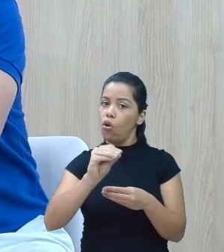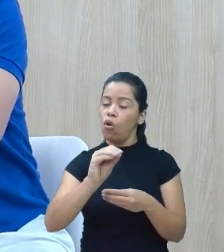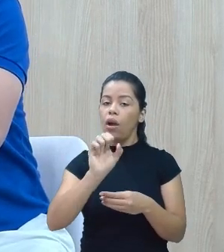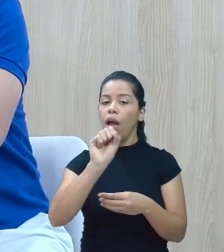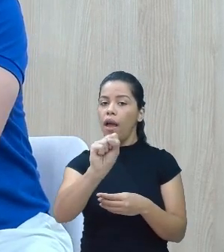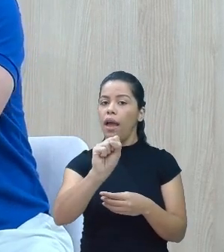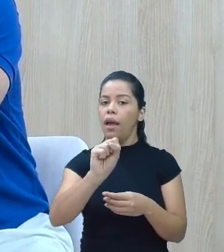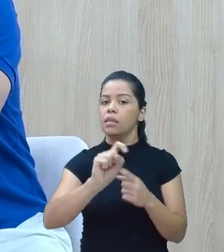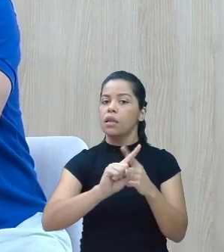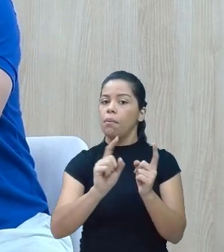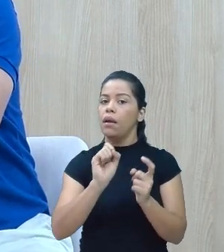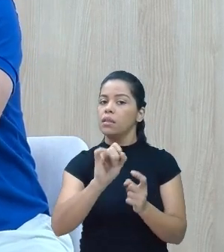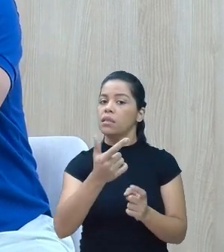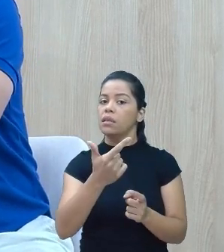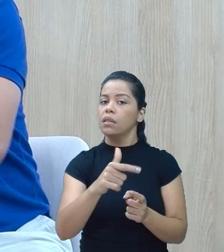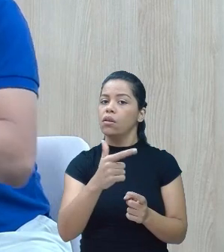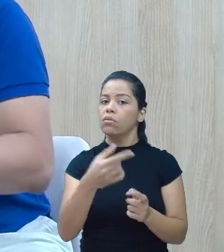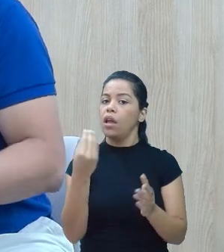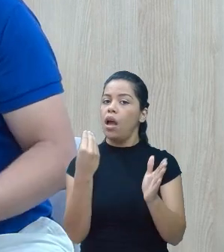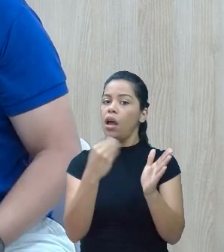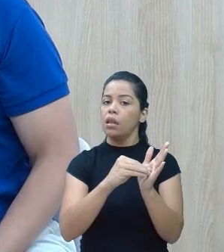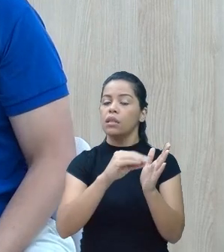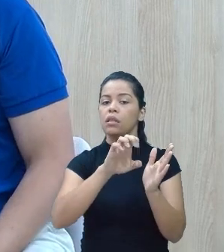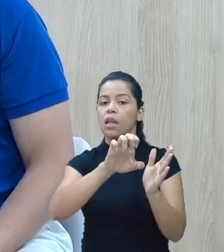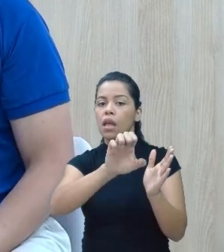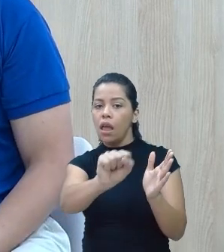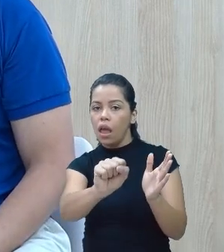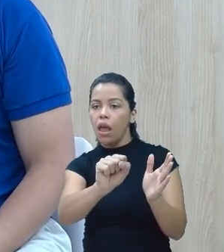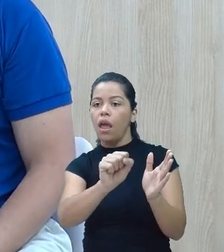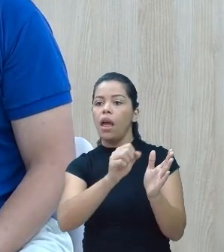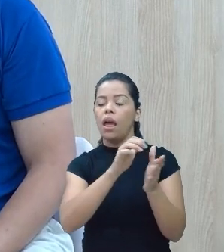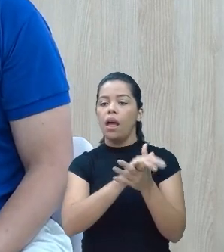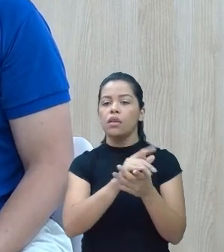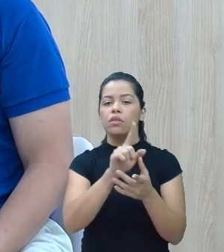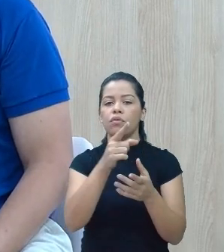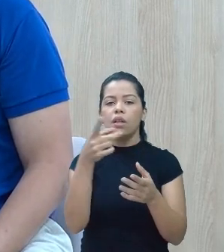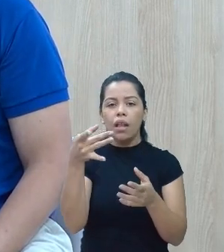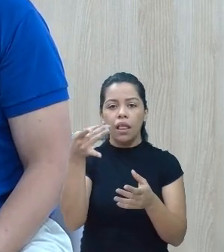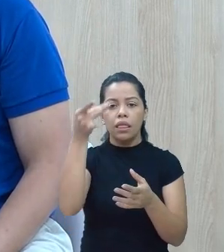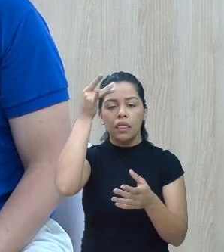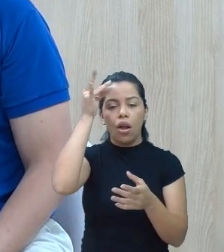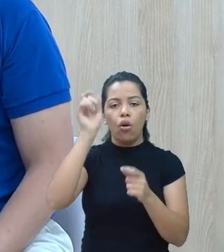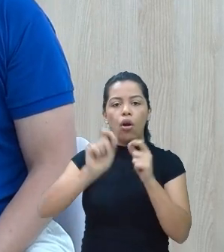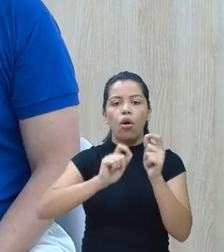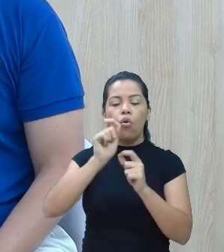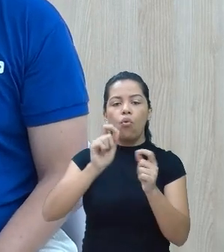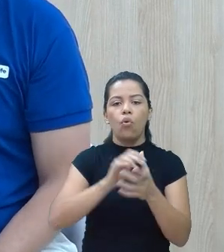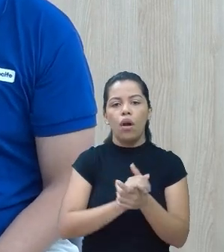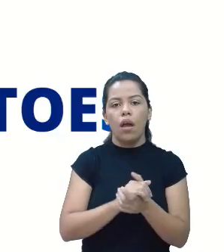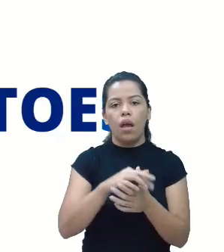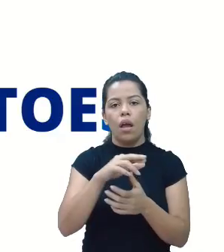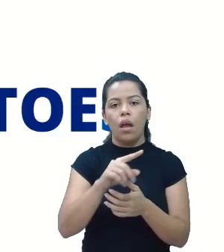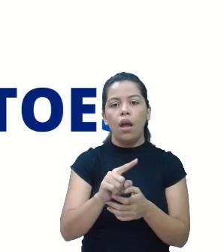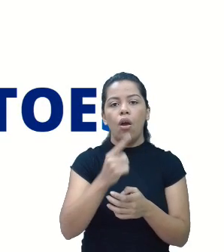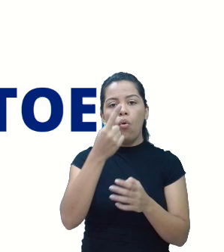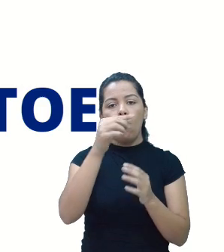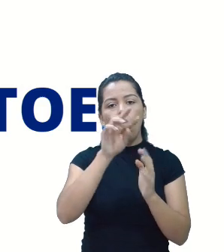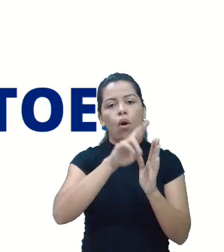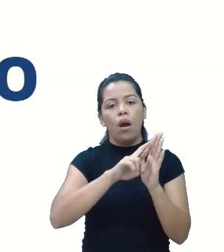vogal, acrescenta a vogal E e o S, ficando 2 vogais e um S também. Você está decorando uma regra em vez de 2.